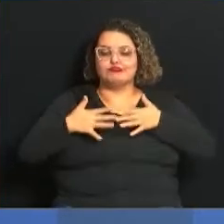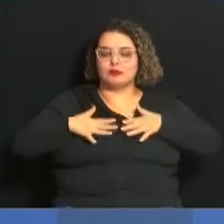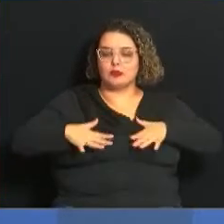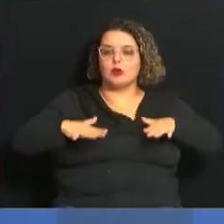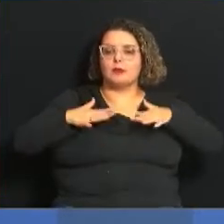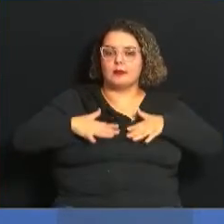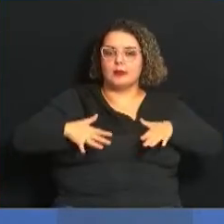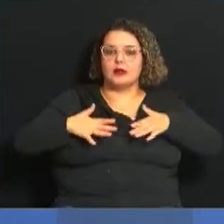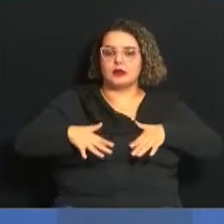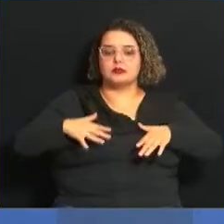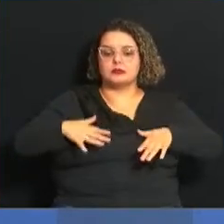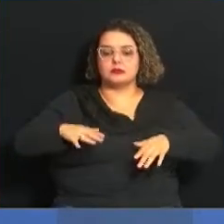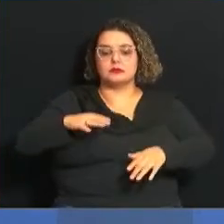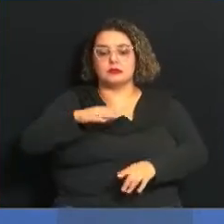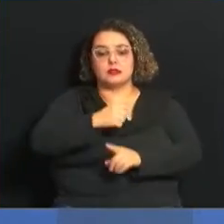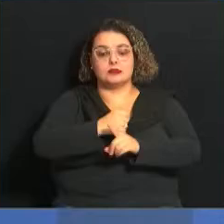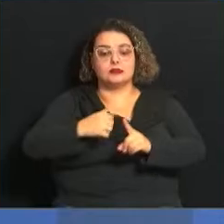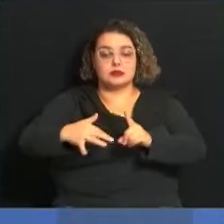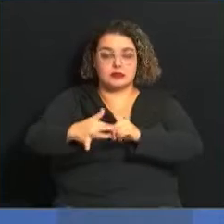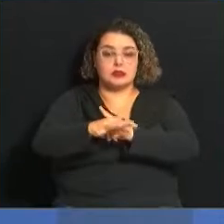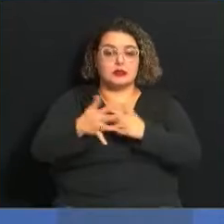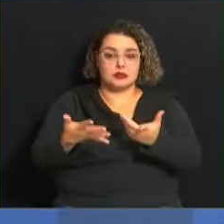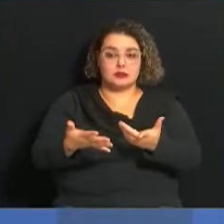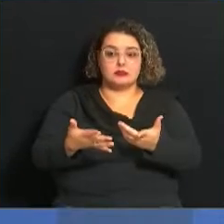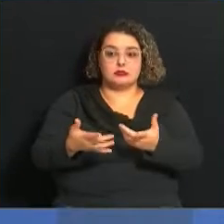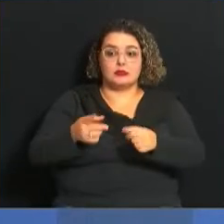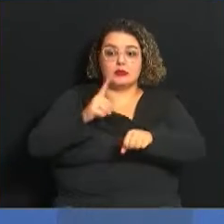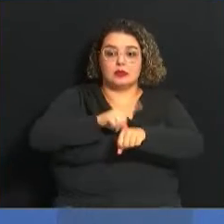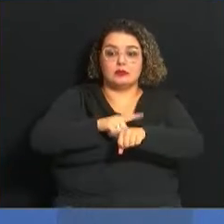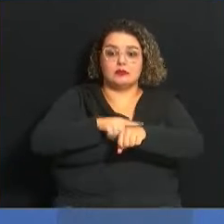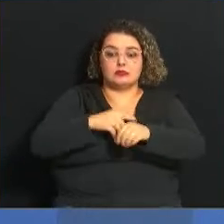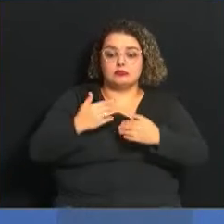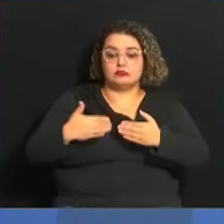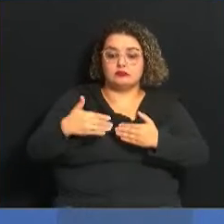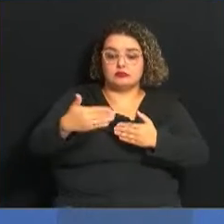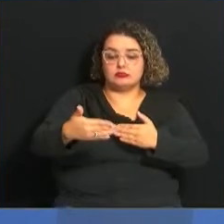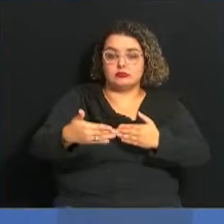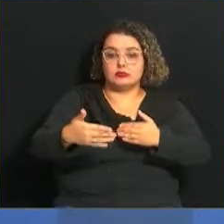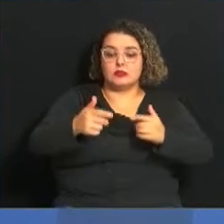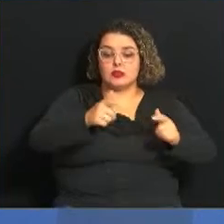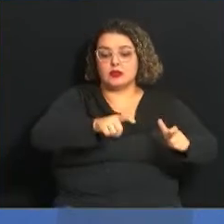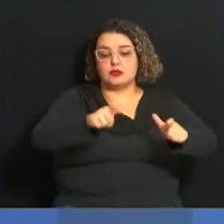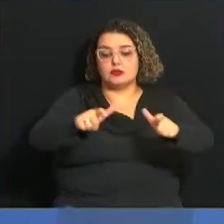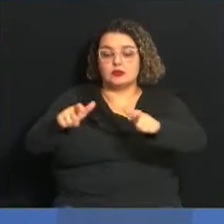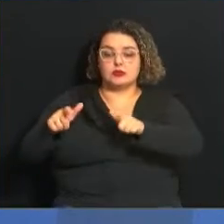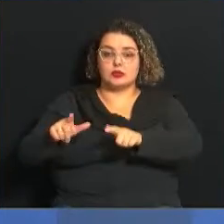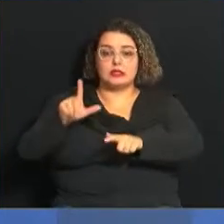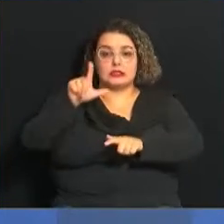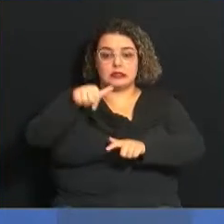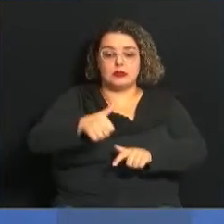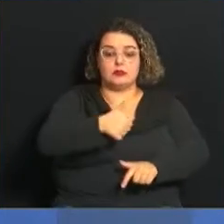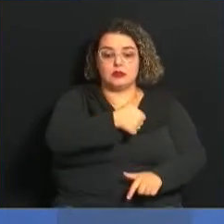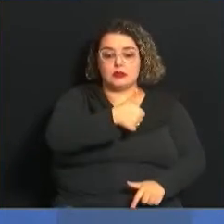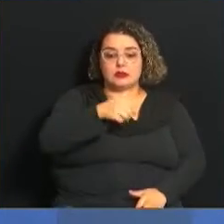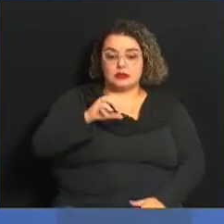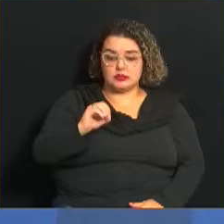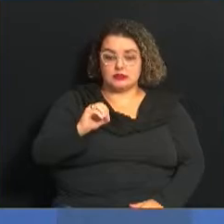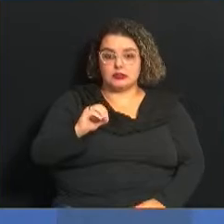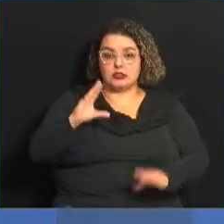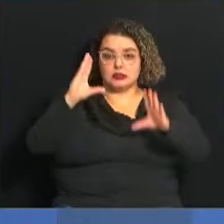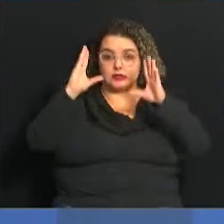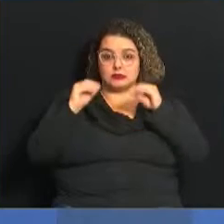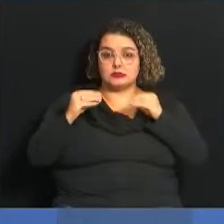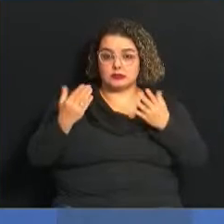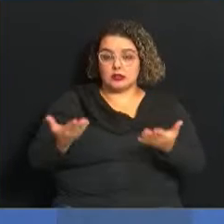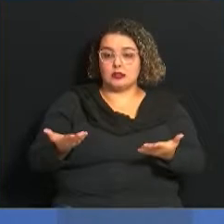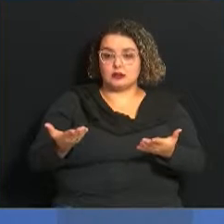ainda a possibilidade de extensão do horário de funcionamento de alguns deles após as 10 horas da noite,